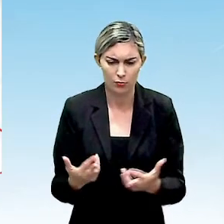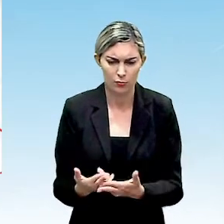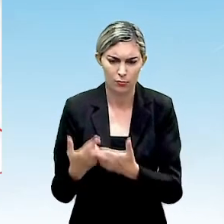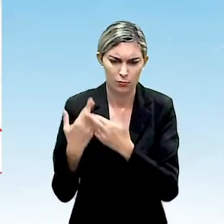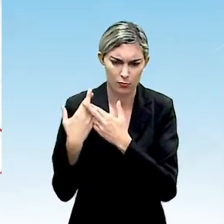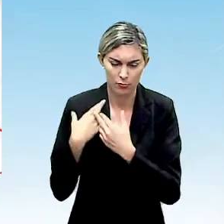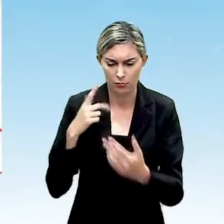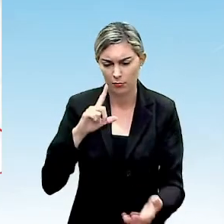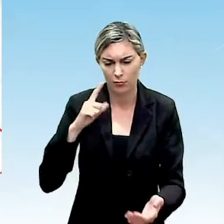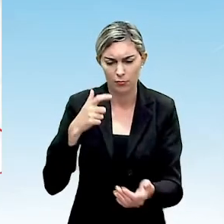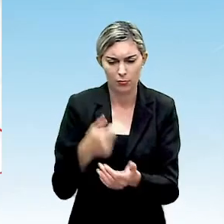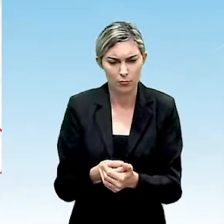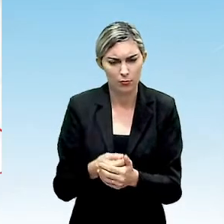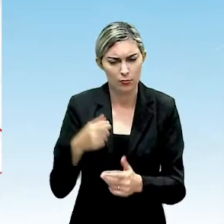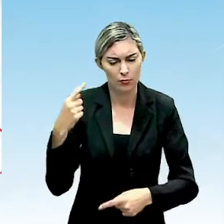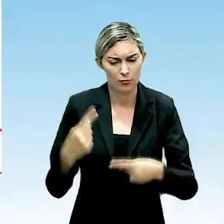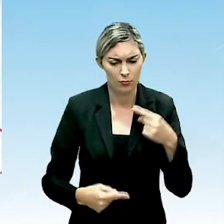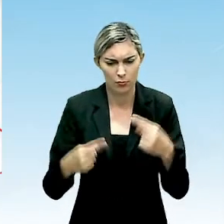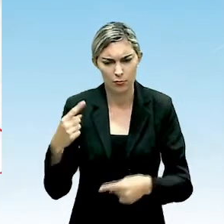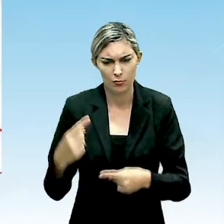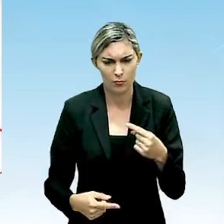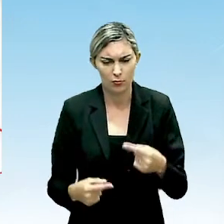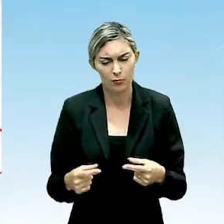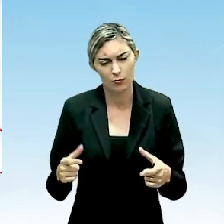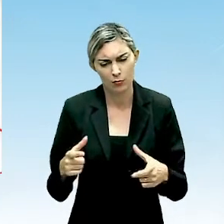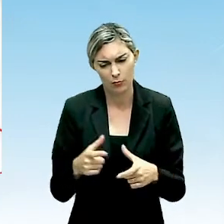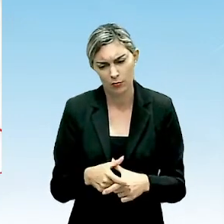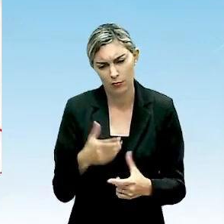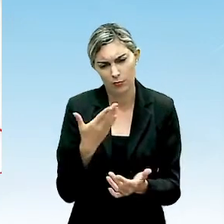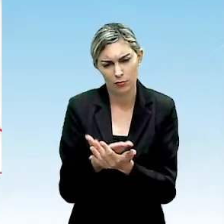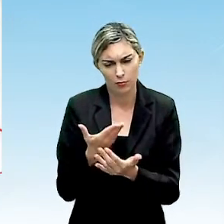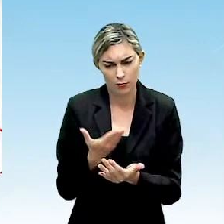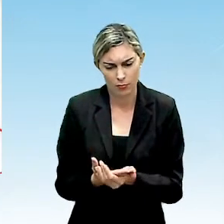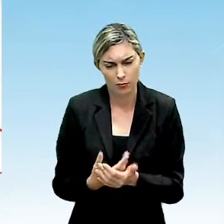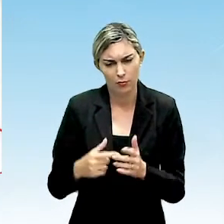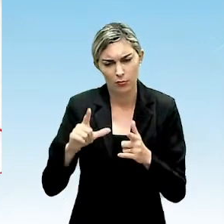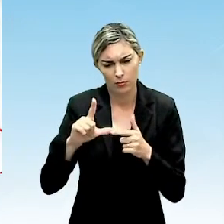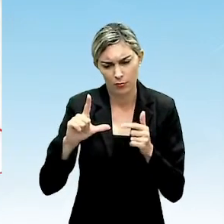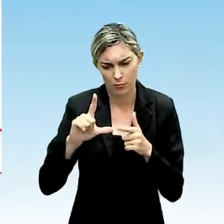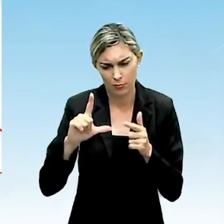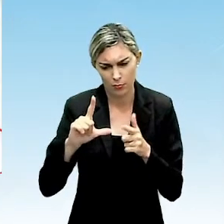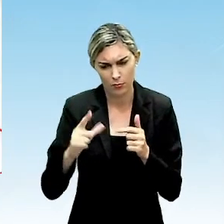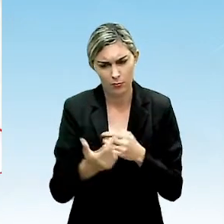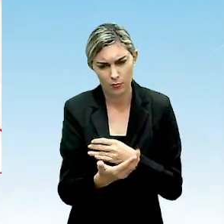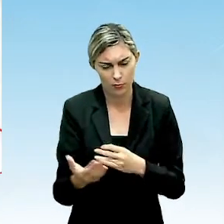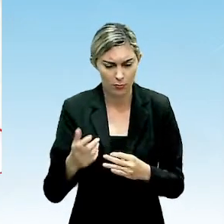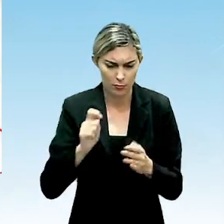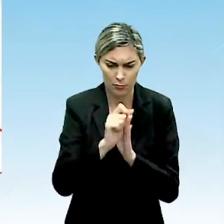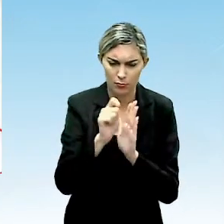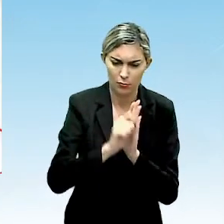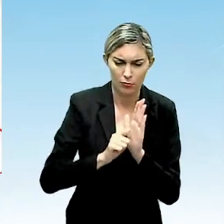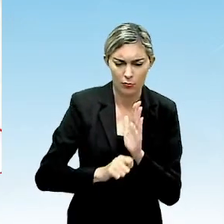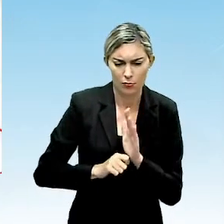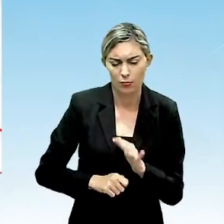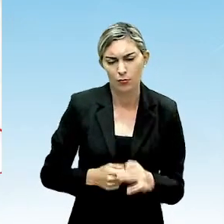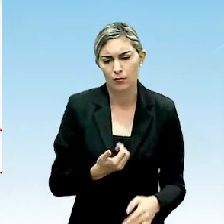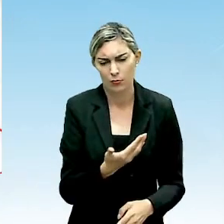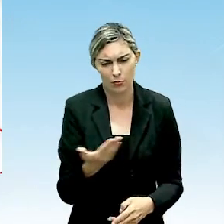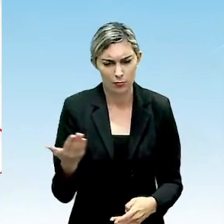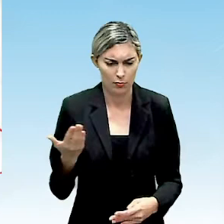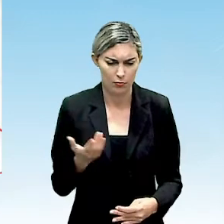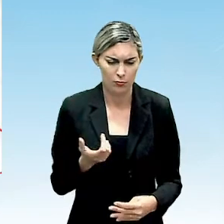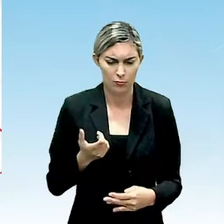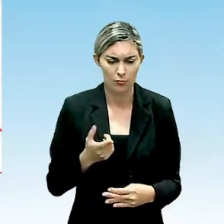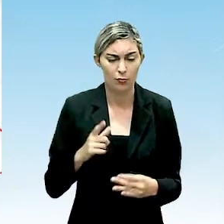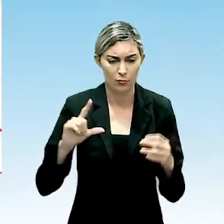pelas decisões políticas. Essa minoria estudada, letrada, vamos chamar assim, alfabetizada, é claro que é